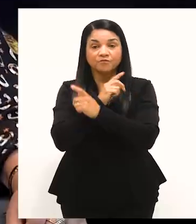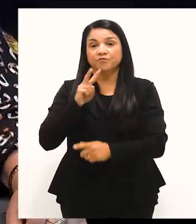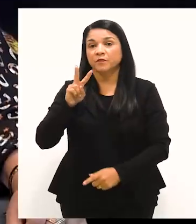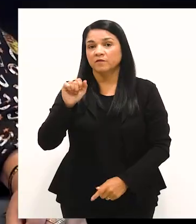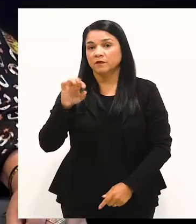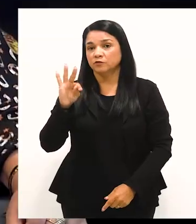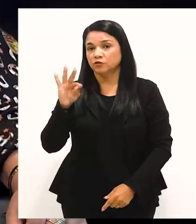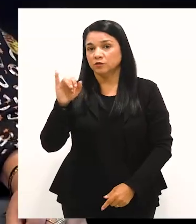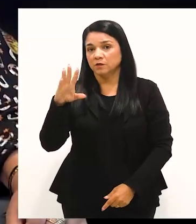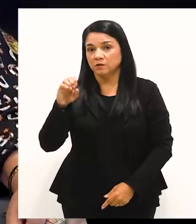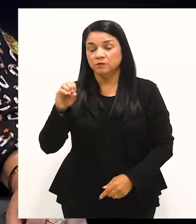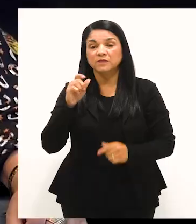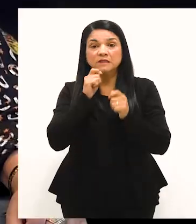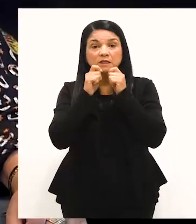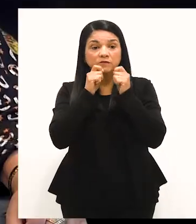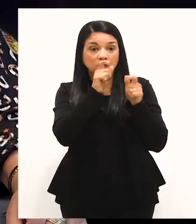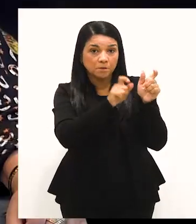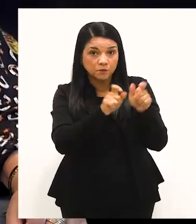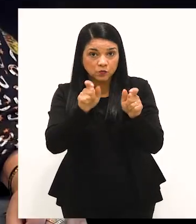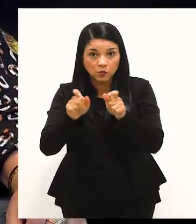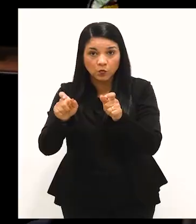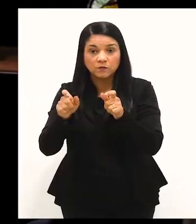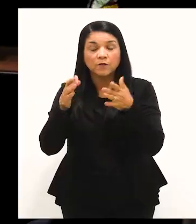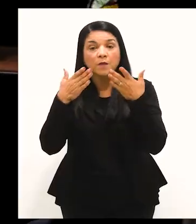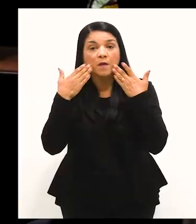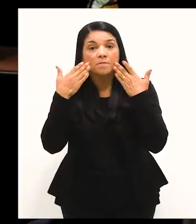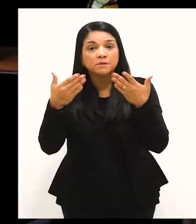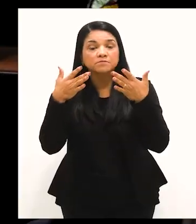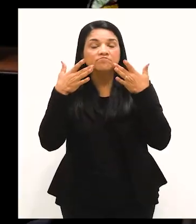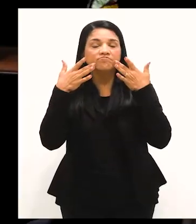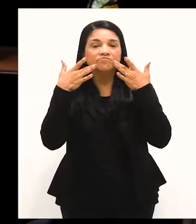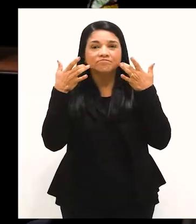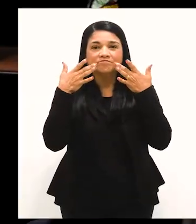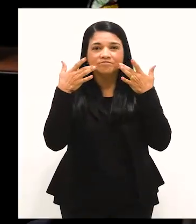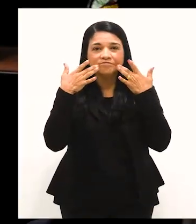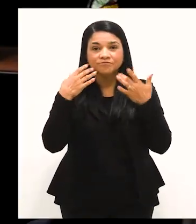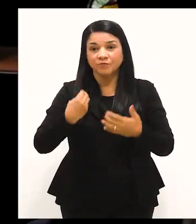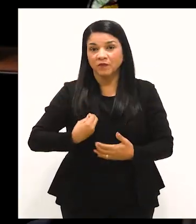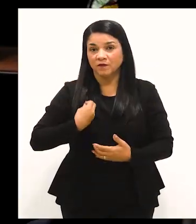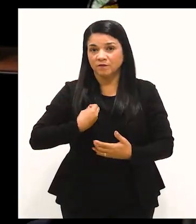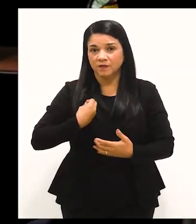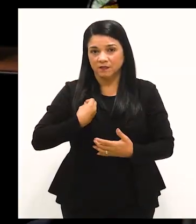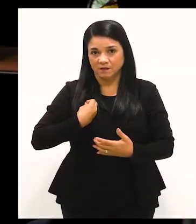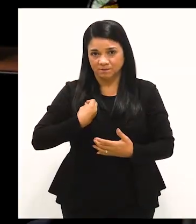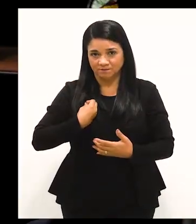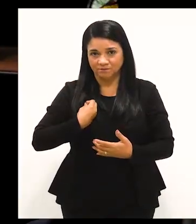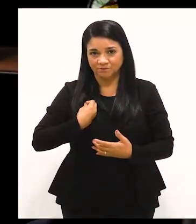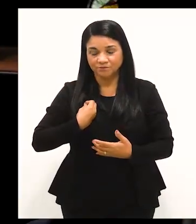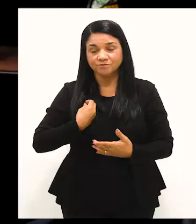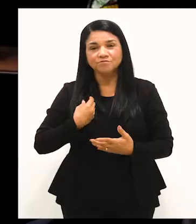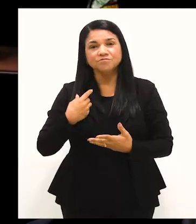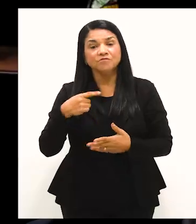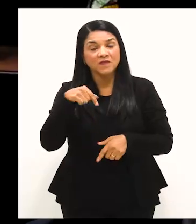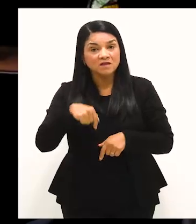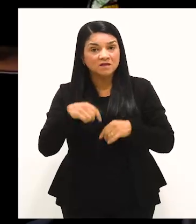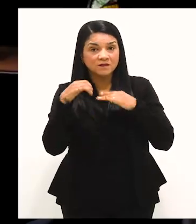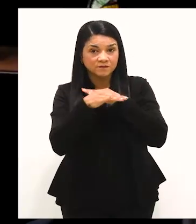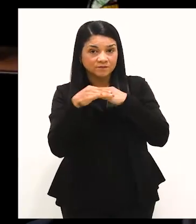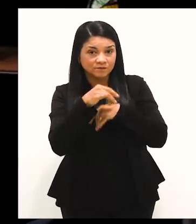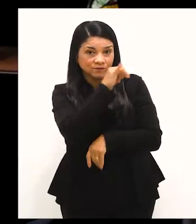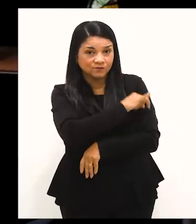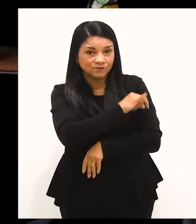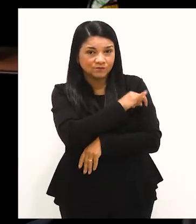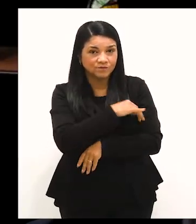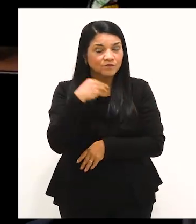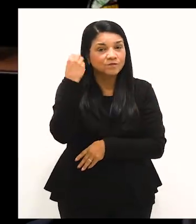entrevistar as pessoas, enfim. E aí então nós vamos apresentar esse espetáculo sobre a vida dele lá. E no Rio a gente então, com essa